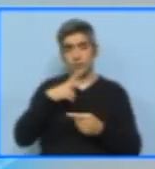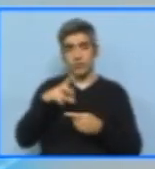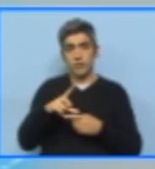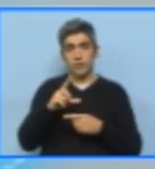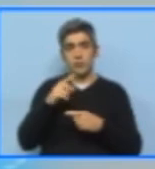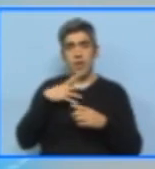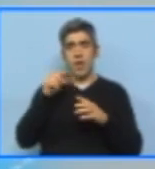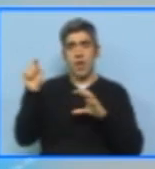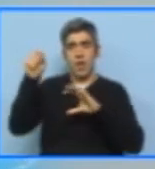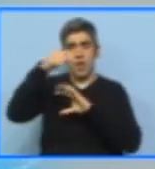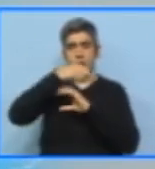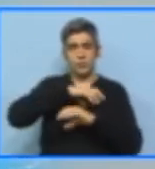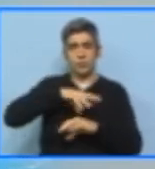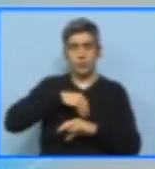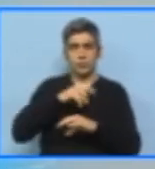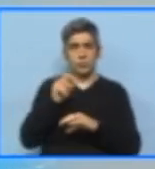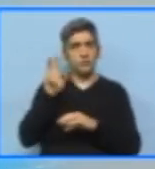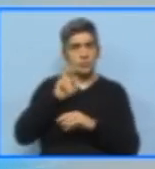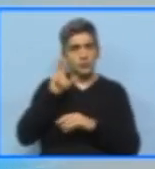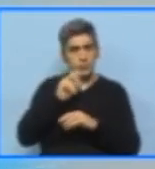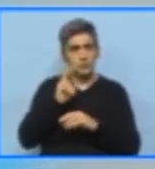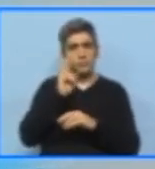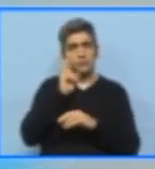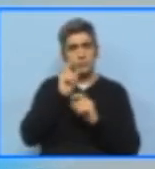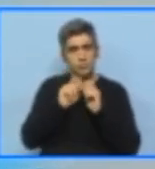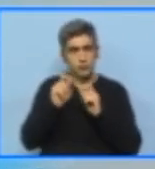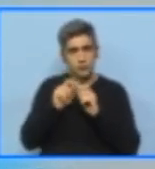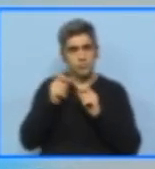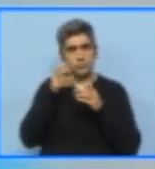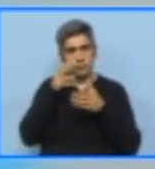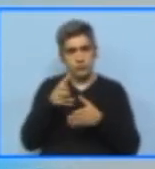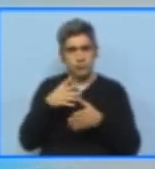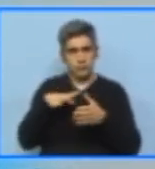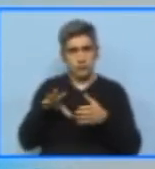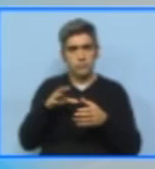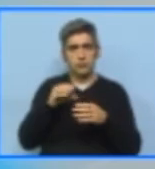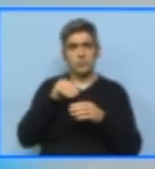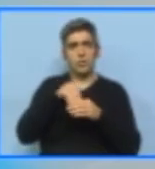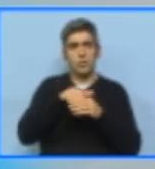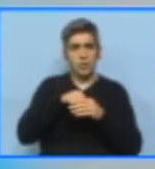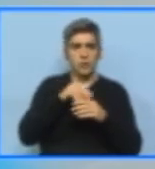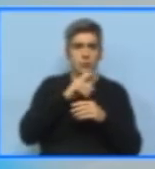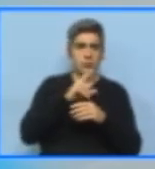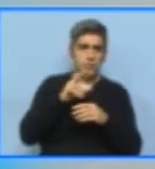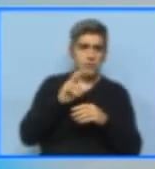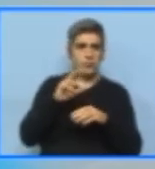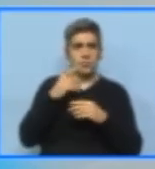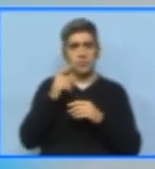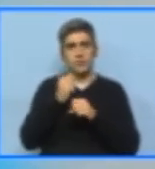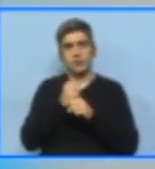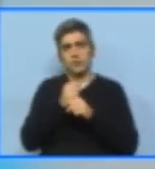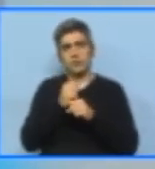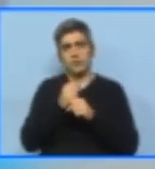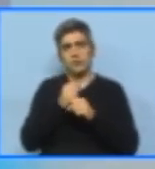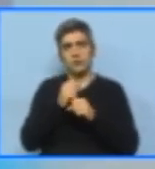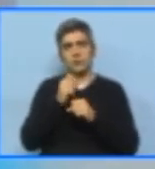estão espalhados pelo mundo são uns ouvintes e são telespectadores muito dedicados, seja dos conteúdos da Renascença, seja daquilo que é o trabalho